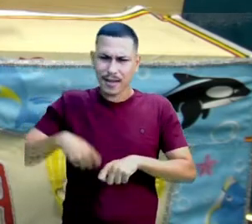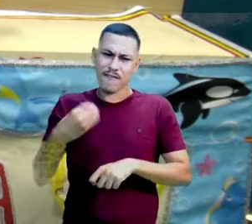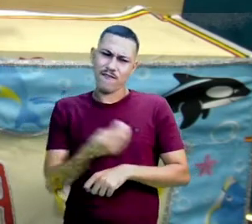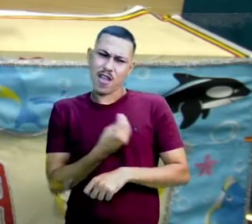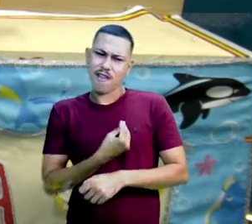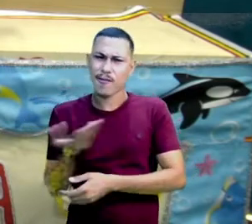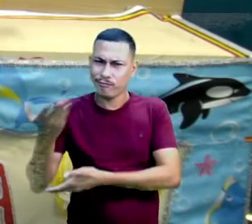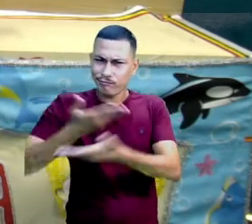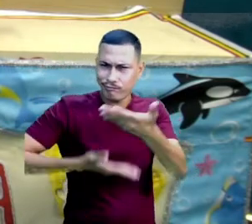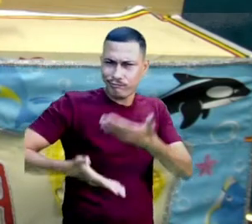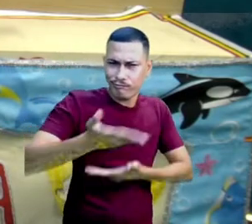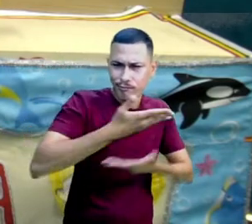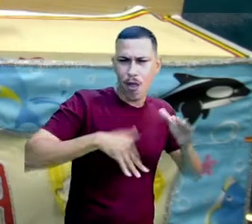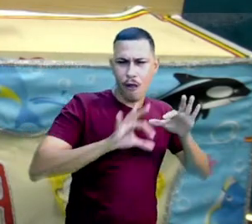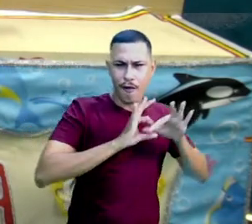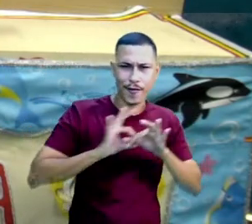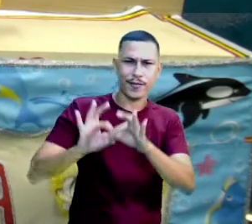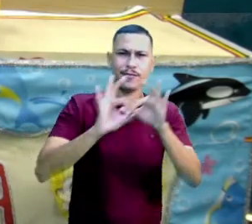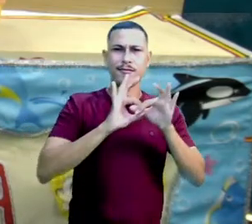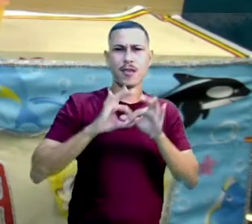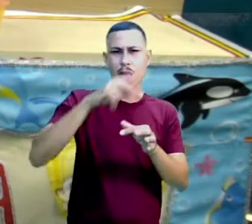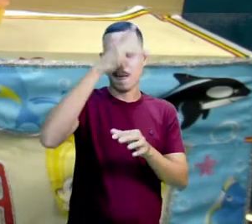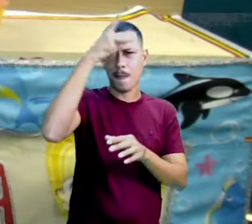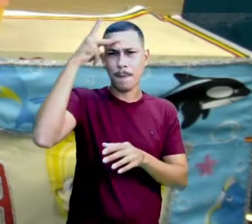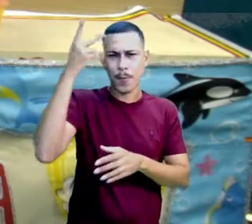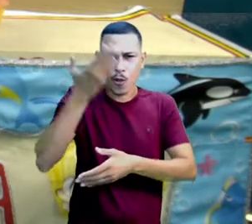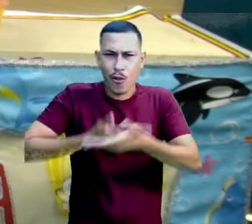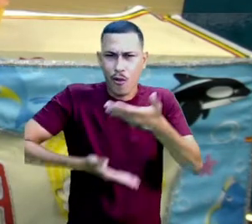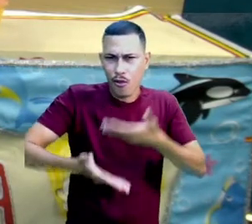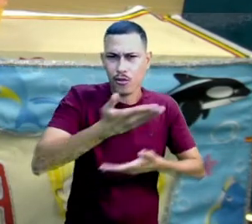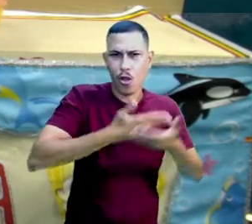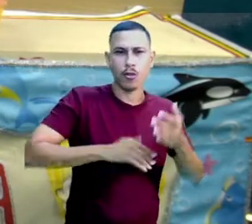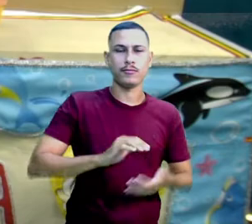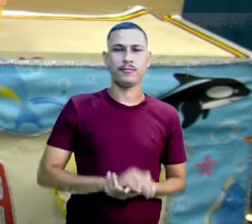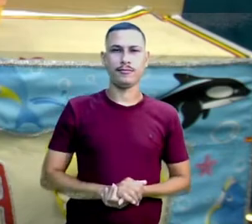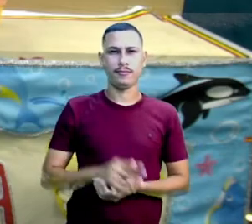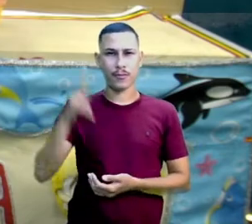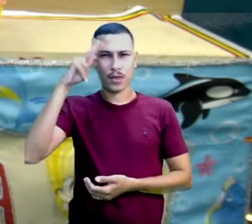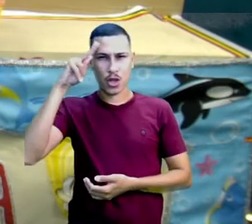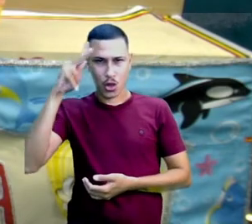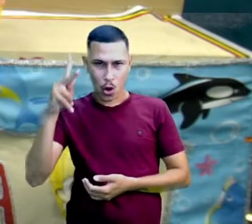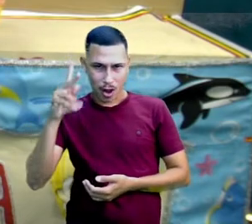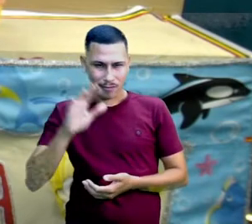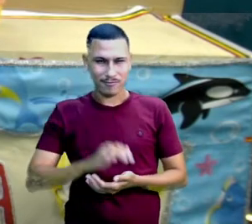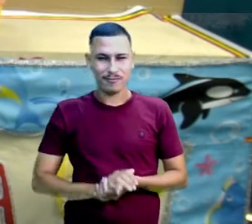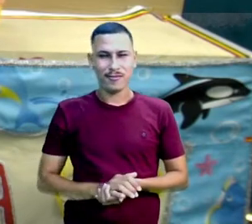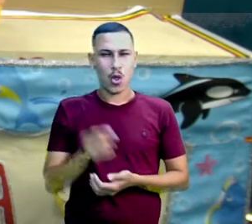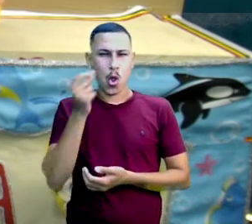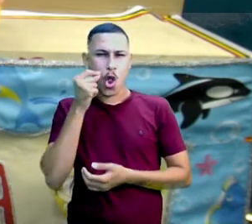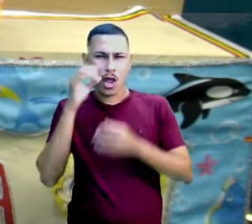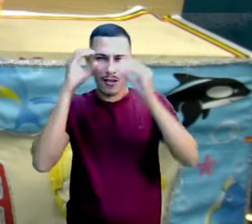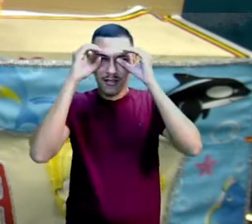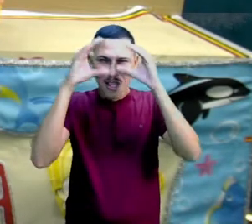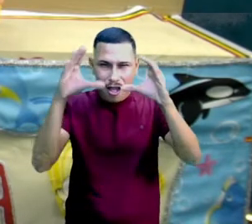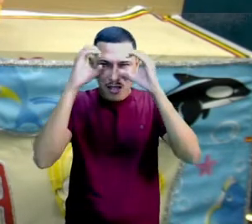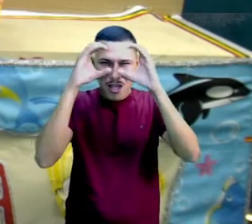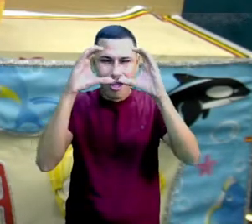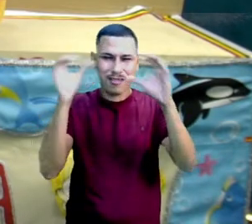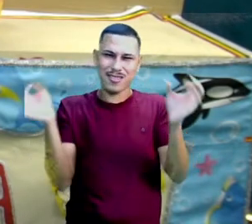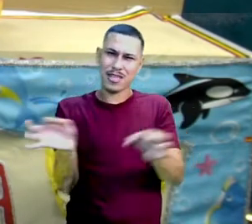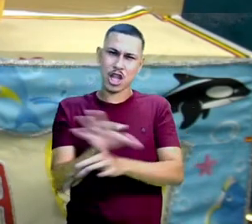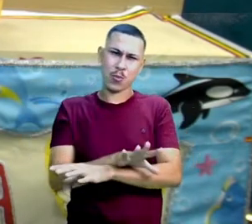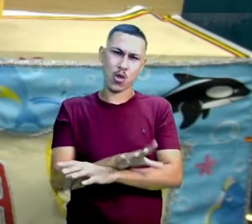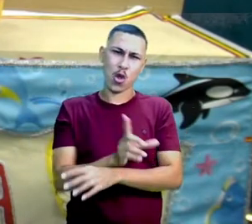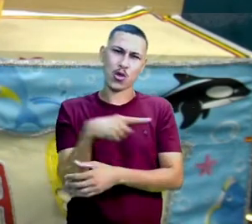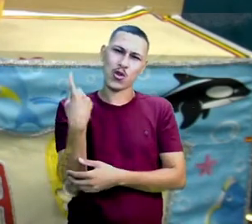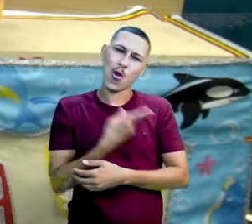isso? Verdade. Então, ó, a história do ratinho ambicioso chegou ao fim. E a Lê, leiturinha, deixa